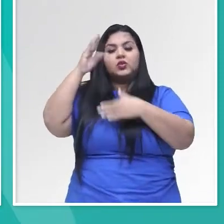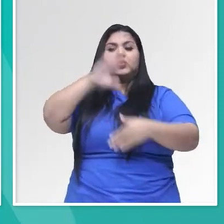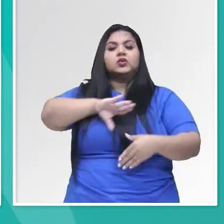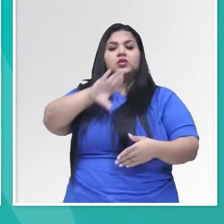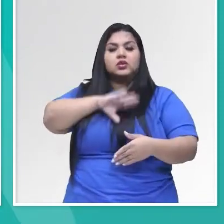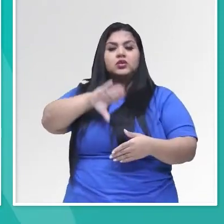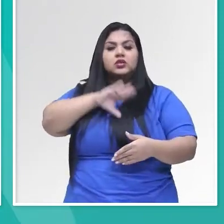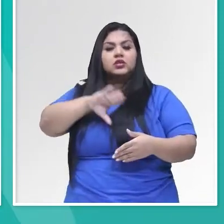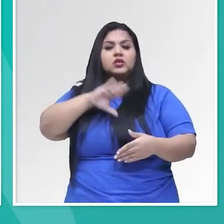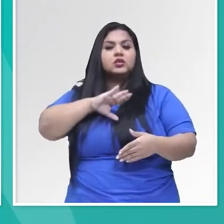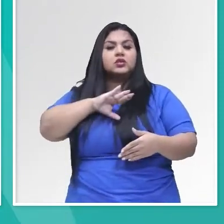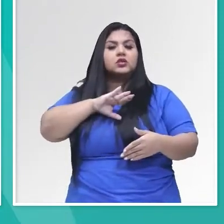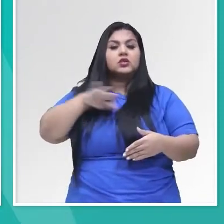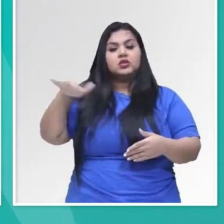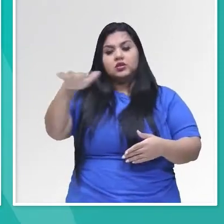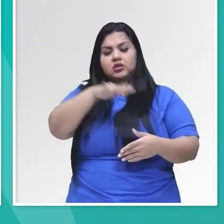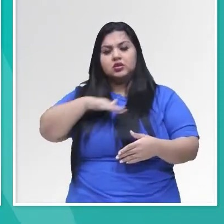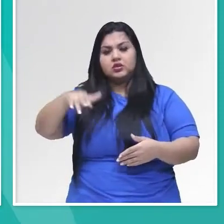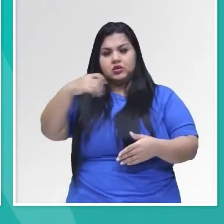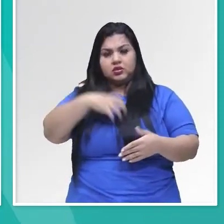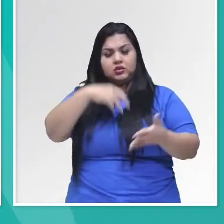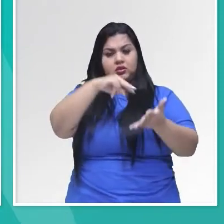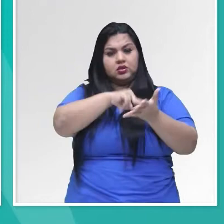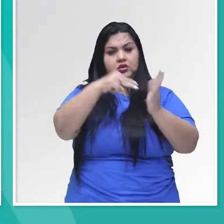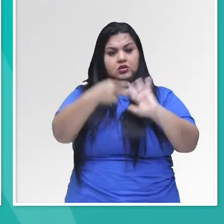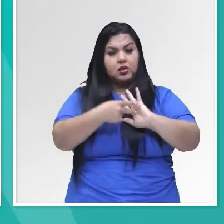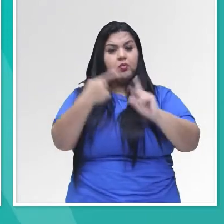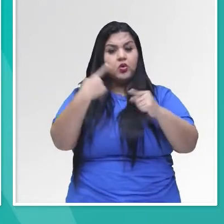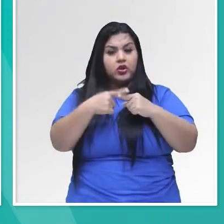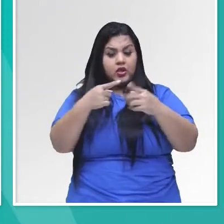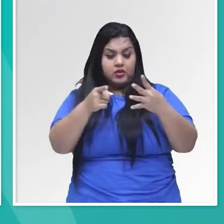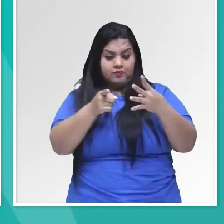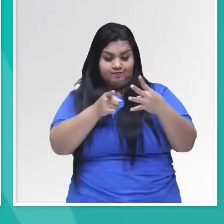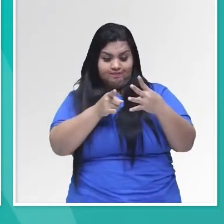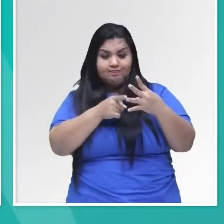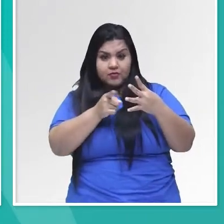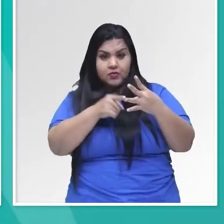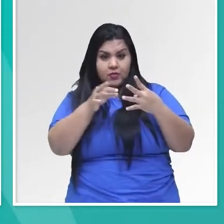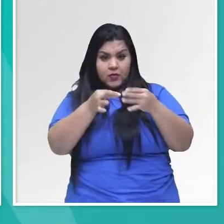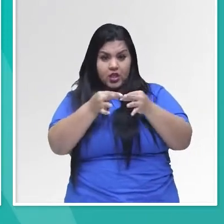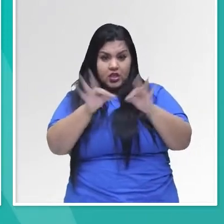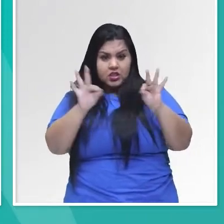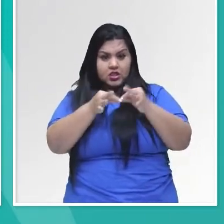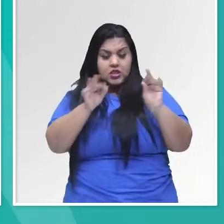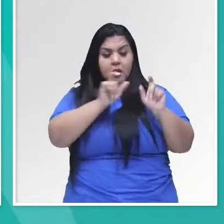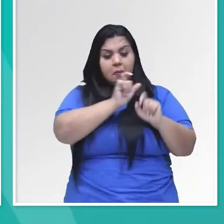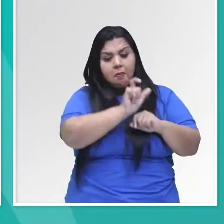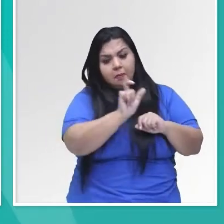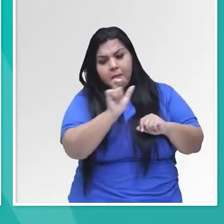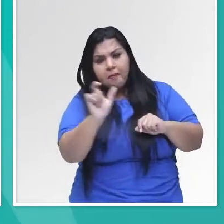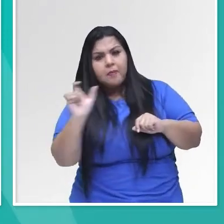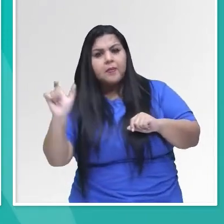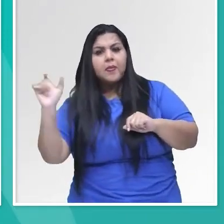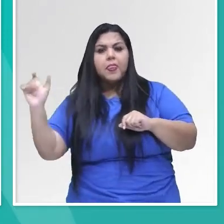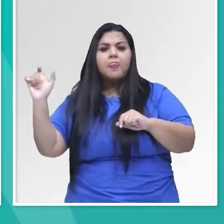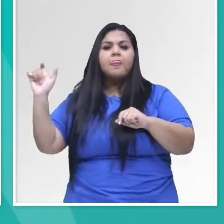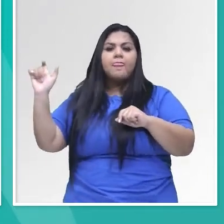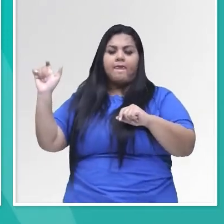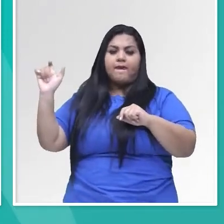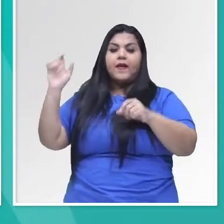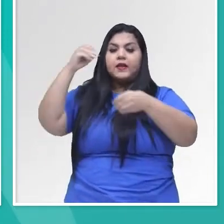comumente estamos no campo da semântica, porque a sintaxe estuda os termos da oração. termos